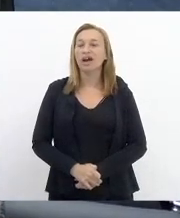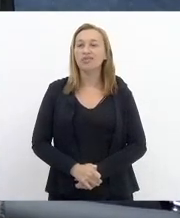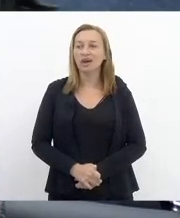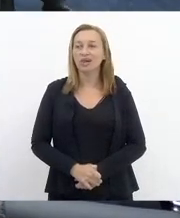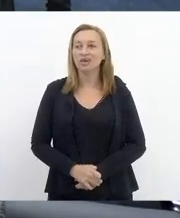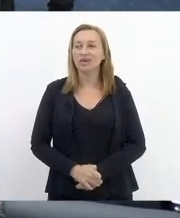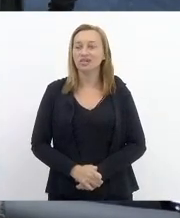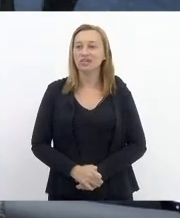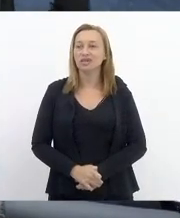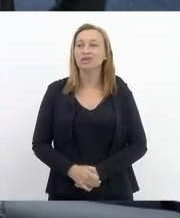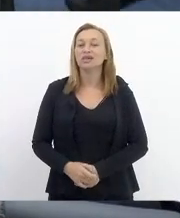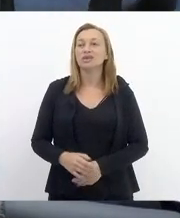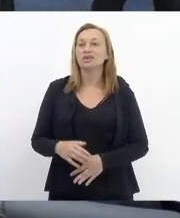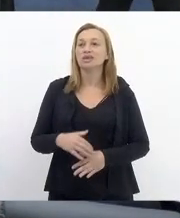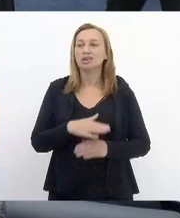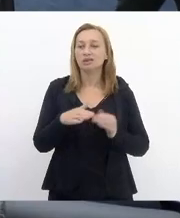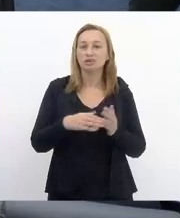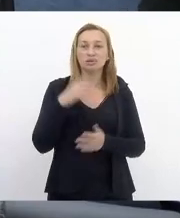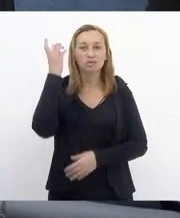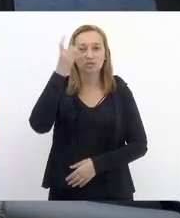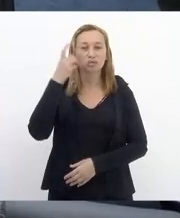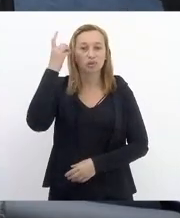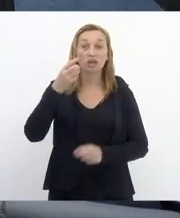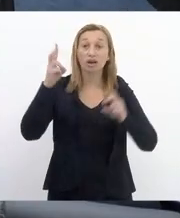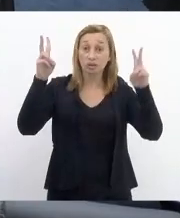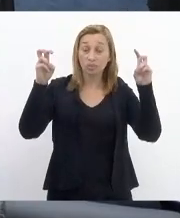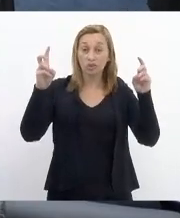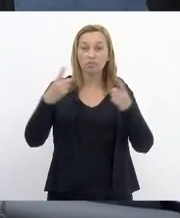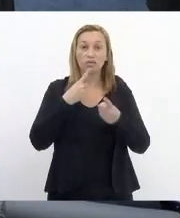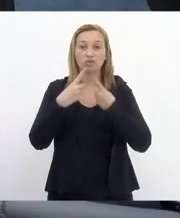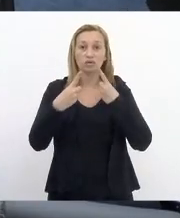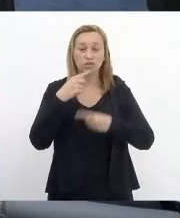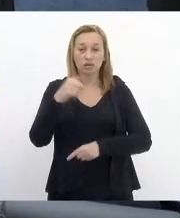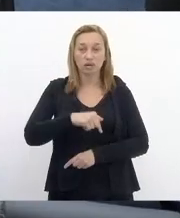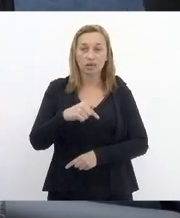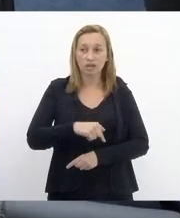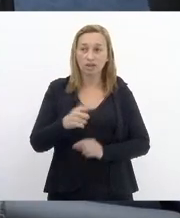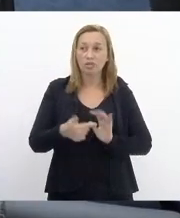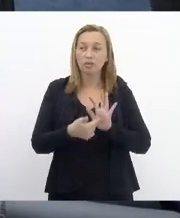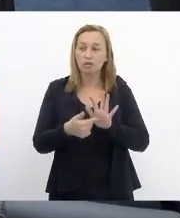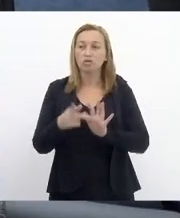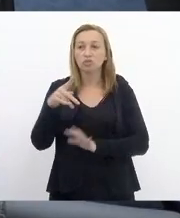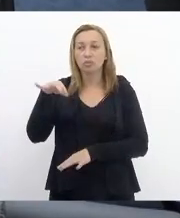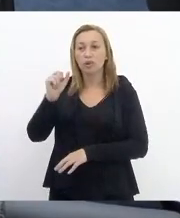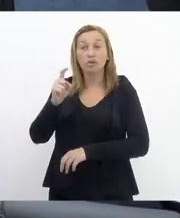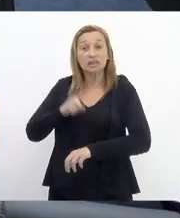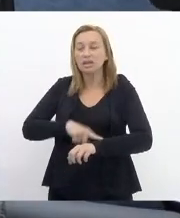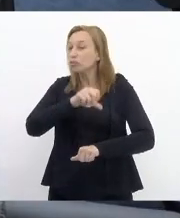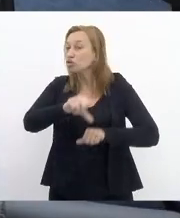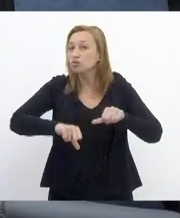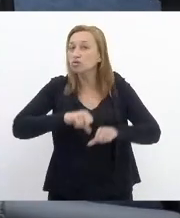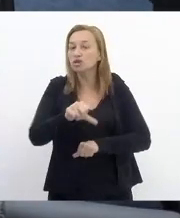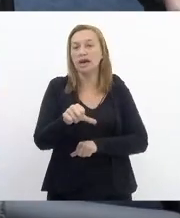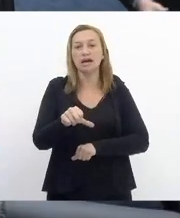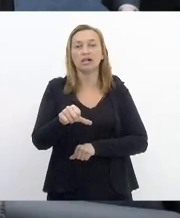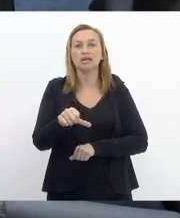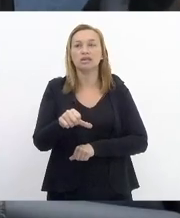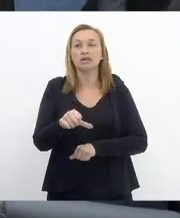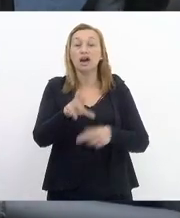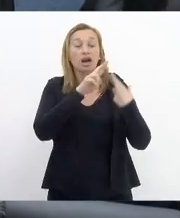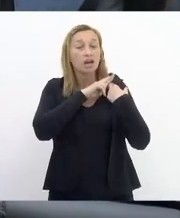Senhoras deputadas, senhores deputados, o tema aqui em discussão institui o programa de Tempo de Mudar, que dispõe